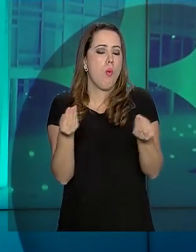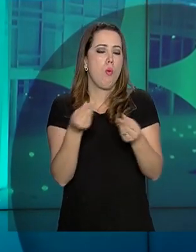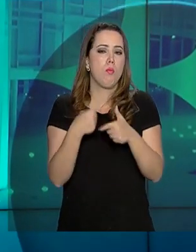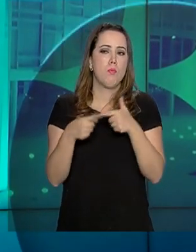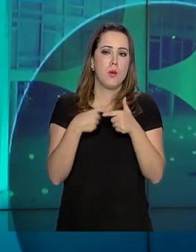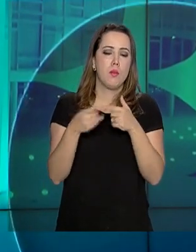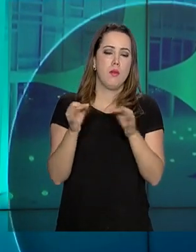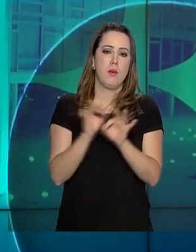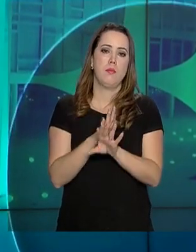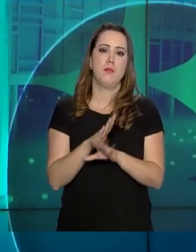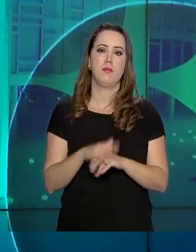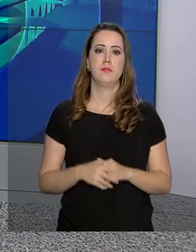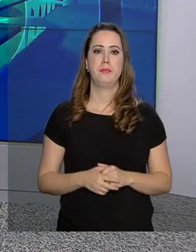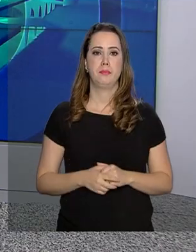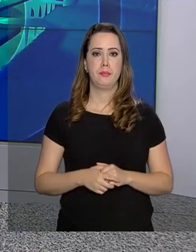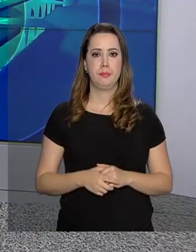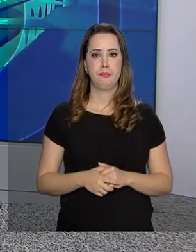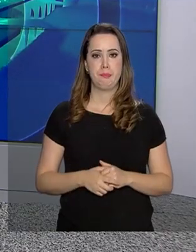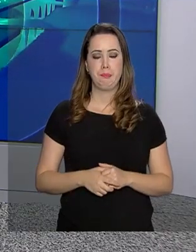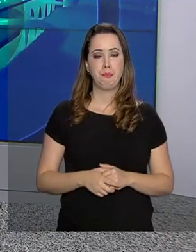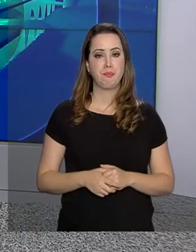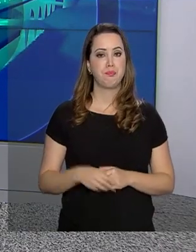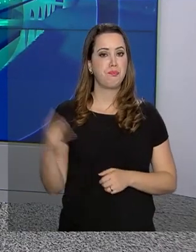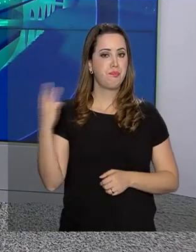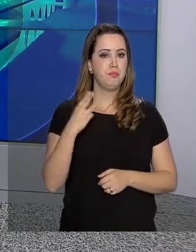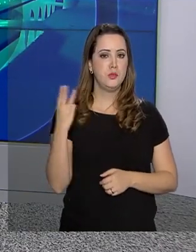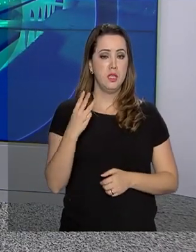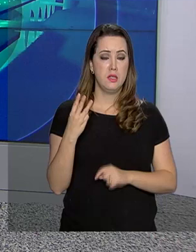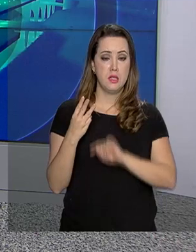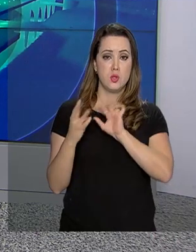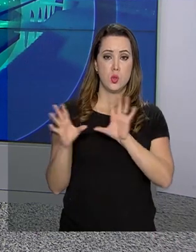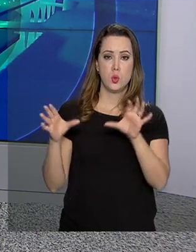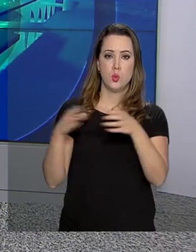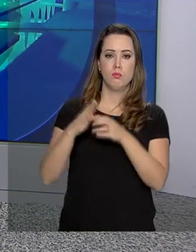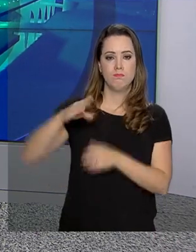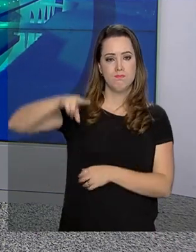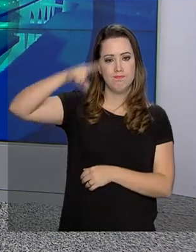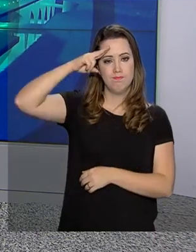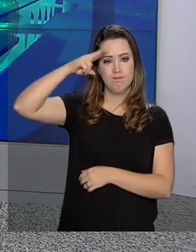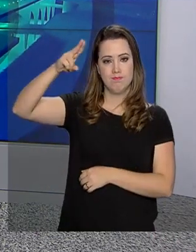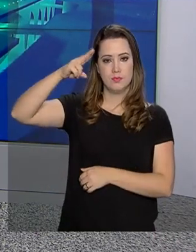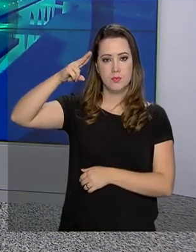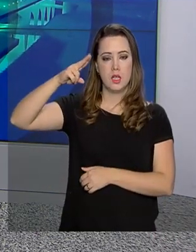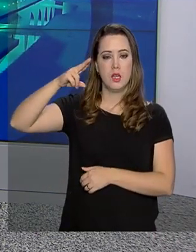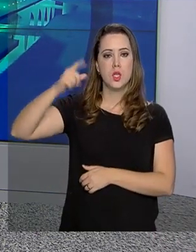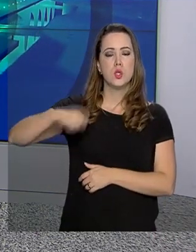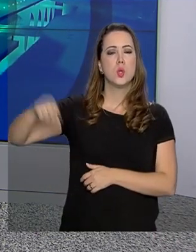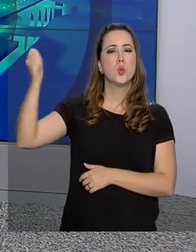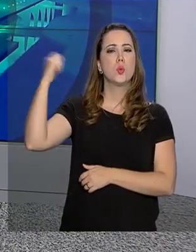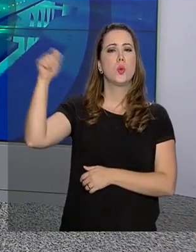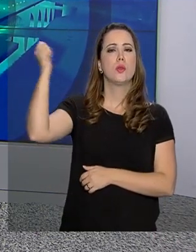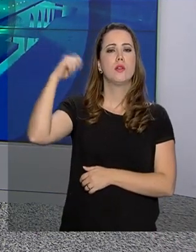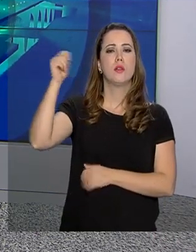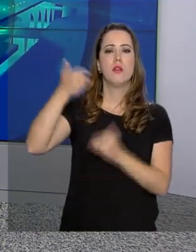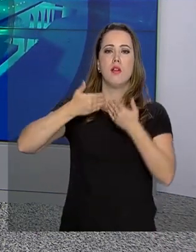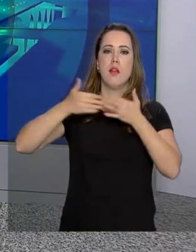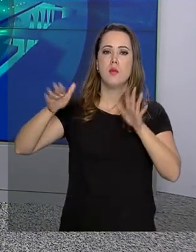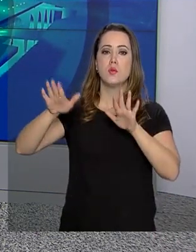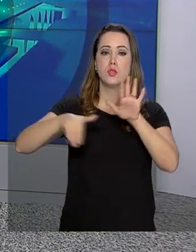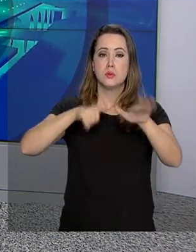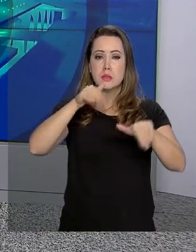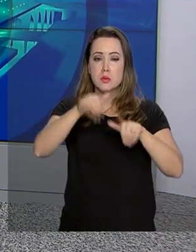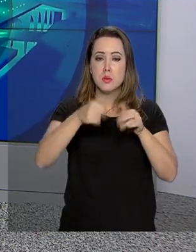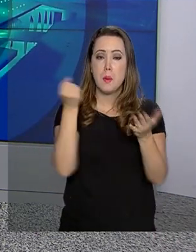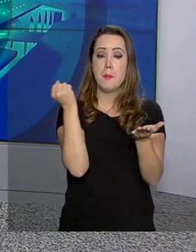essas questões a terceira Divisão de Exército da cidade de Santa Maria no Rio Grande do Sul